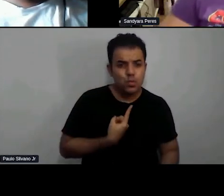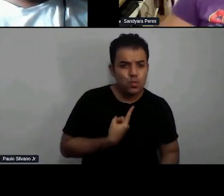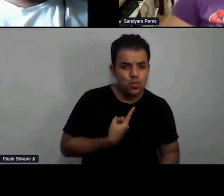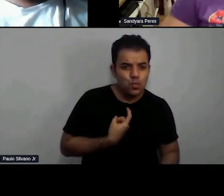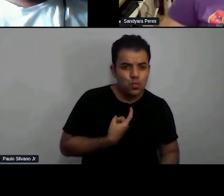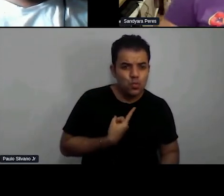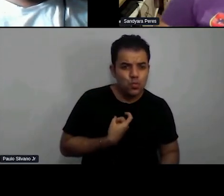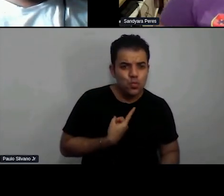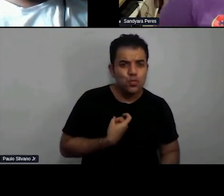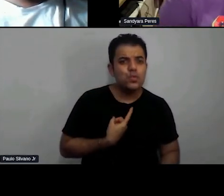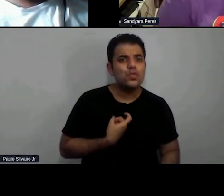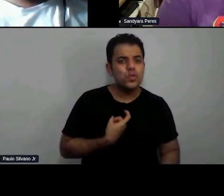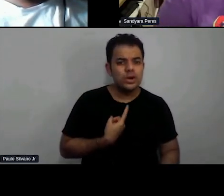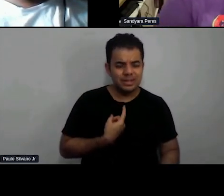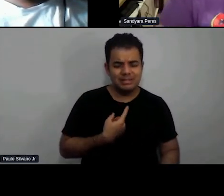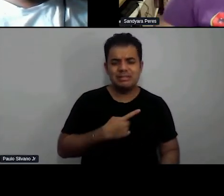imagina